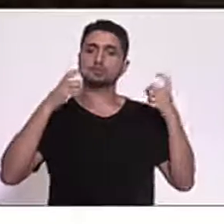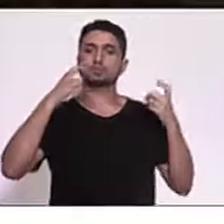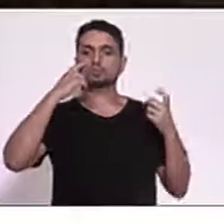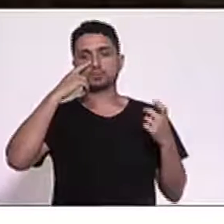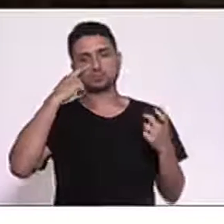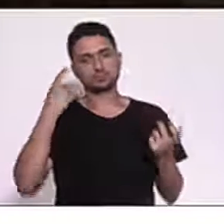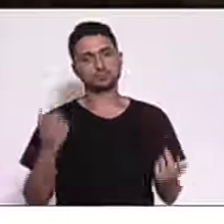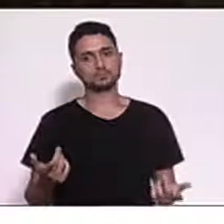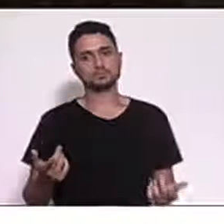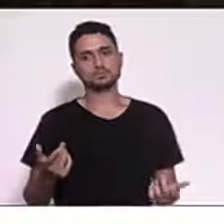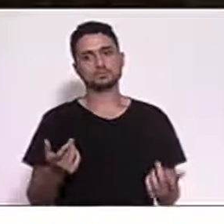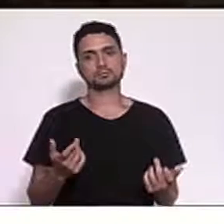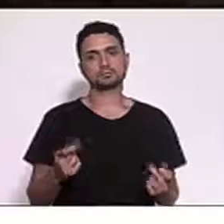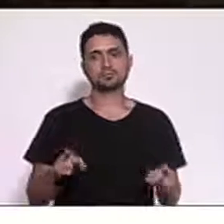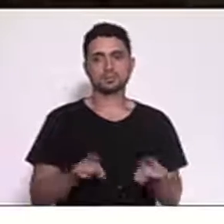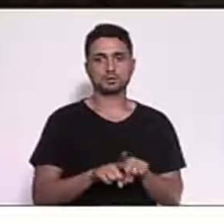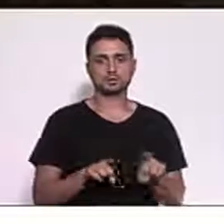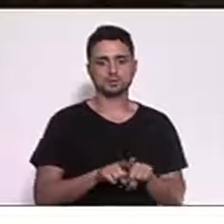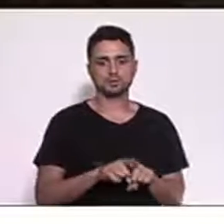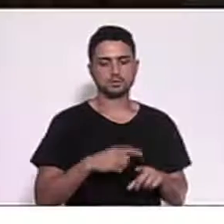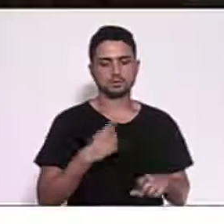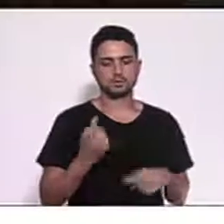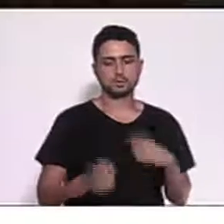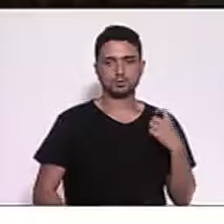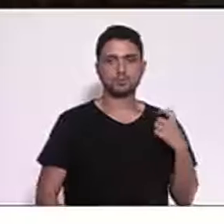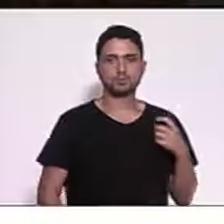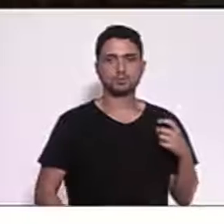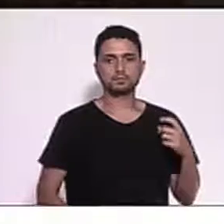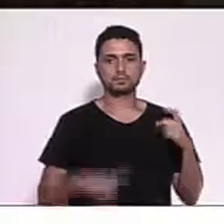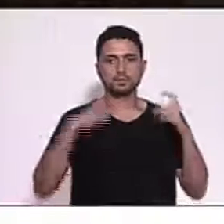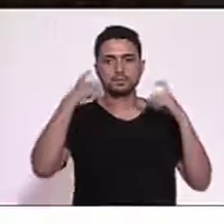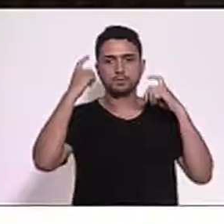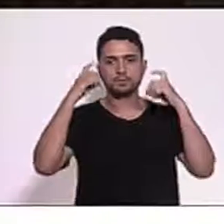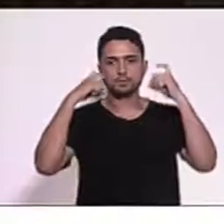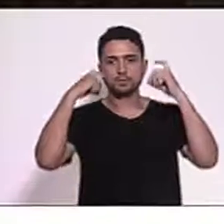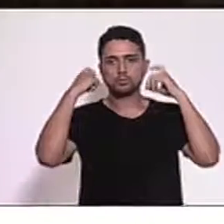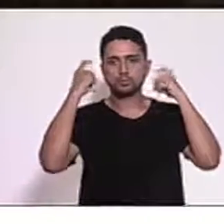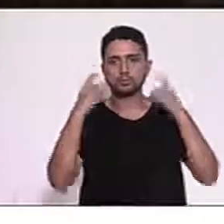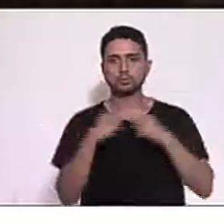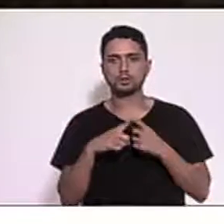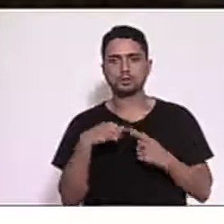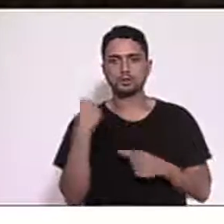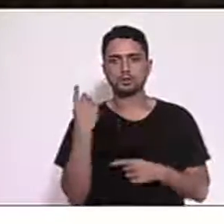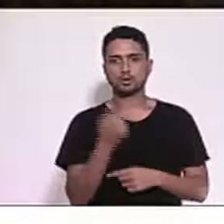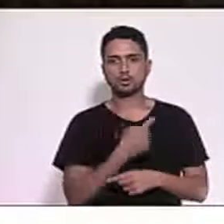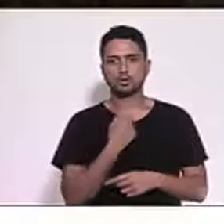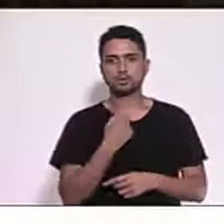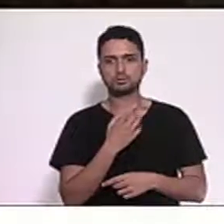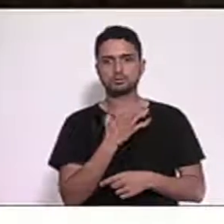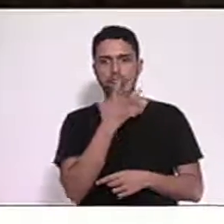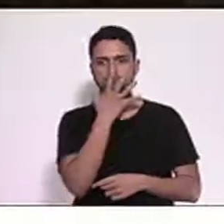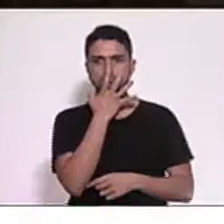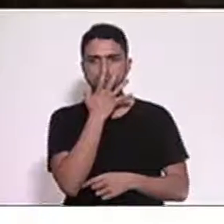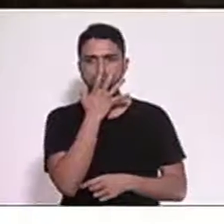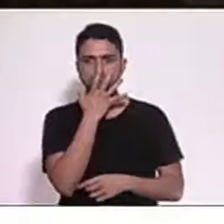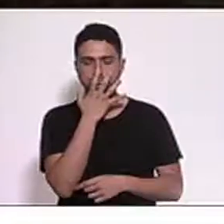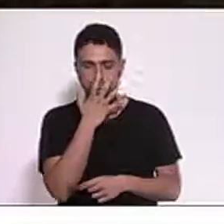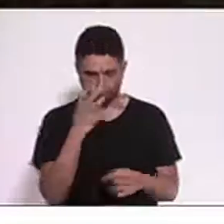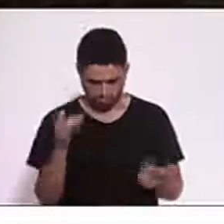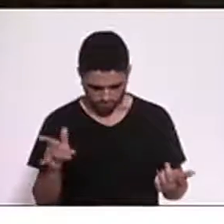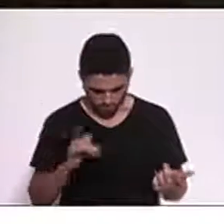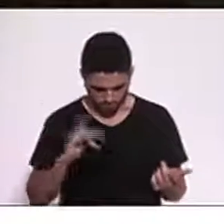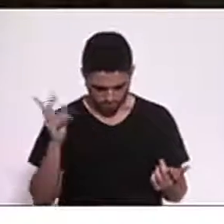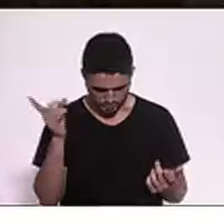muito. E preocupa muito porque nós estamos assistindo